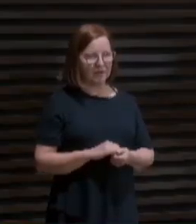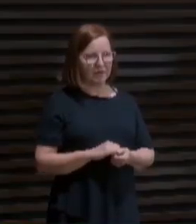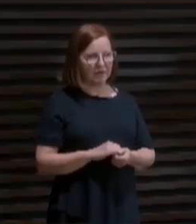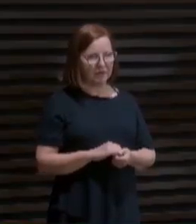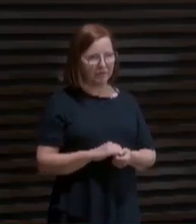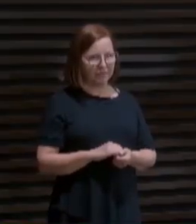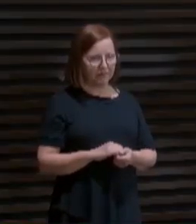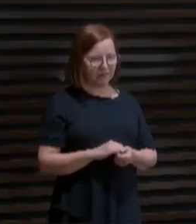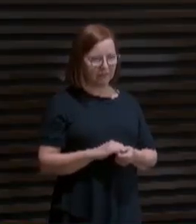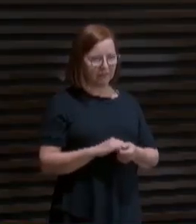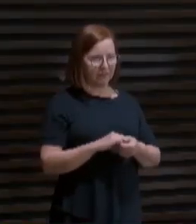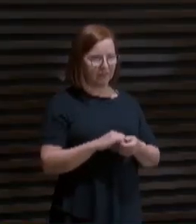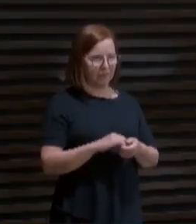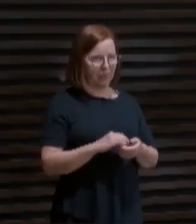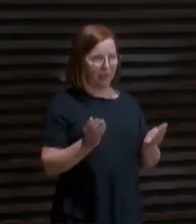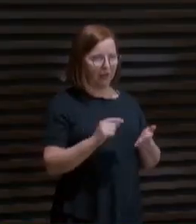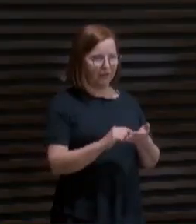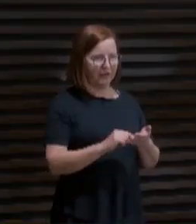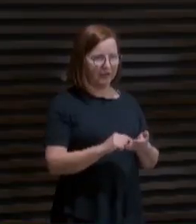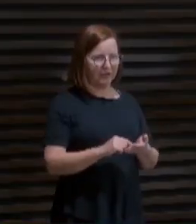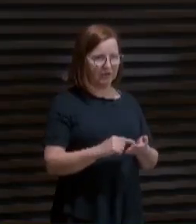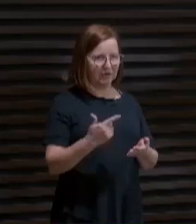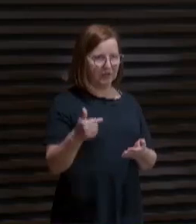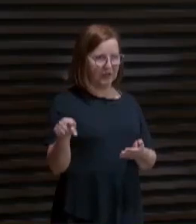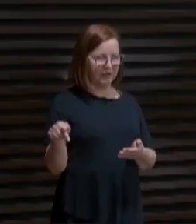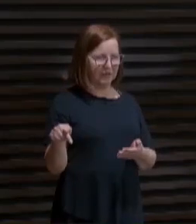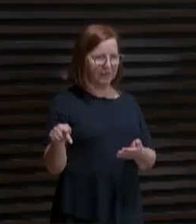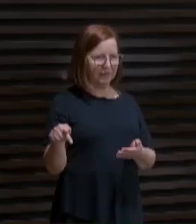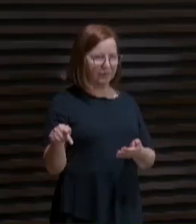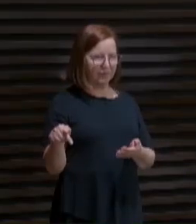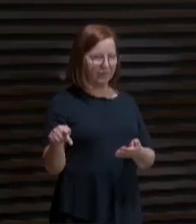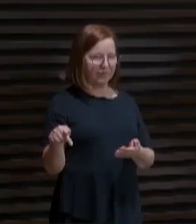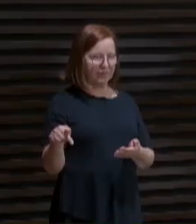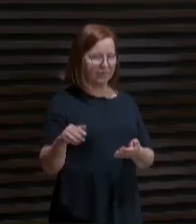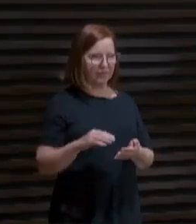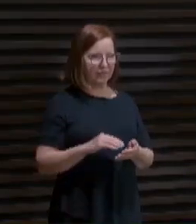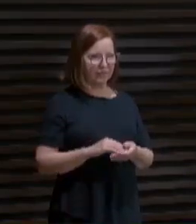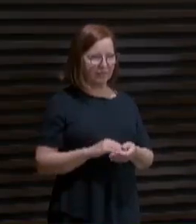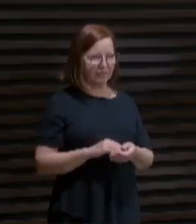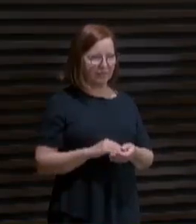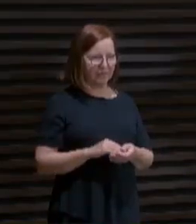Nós lemos o verso 26, agora o verso 27. João 20, 27.